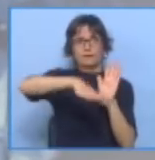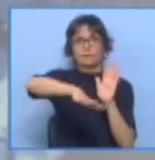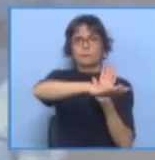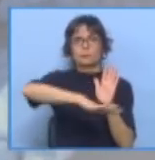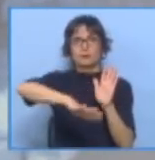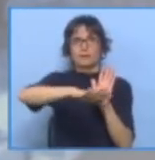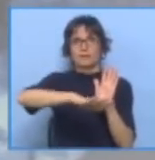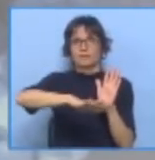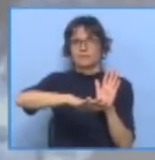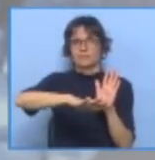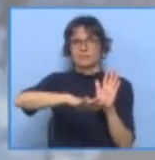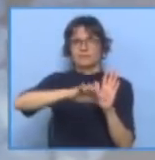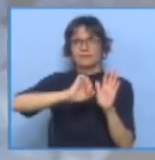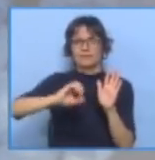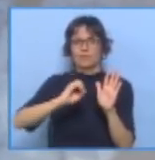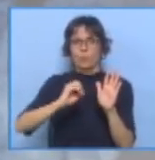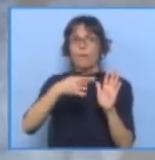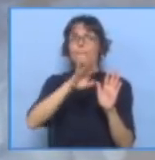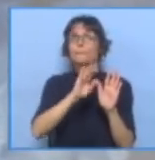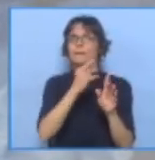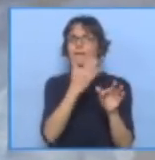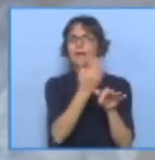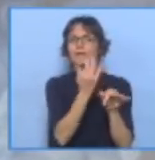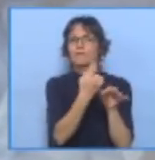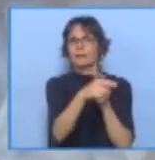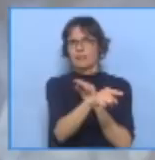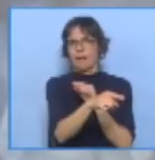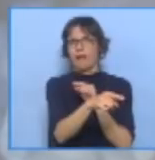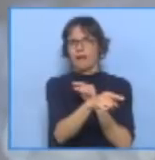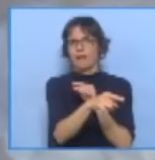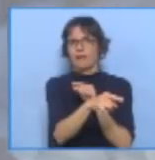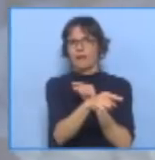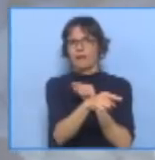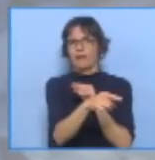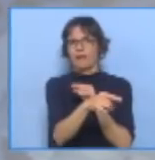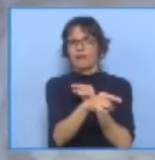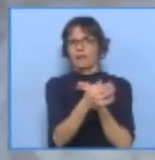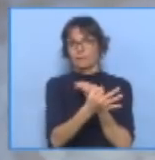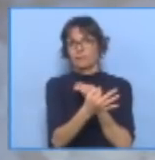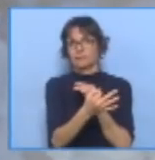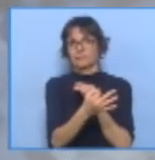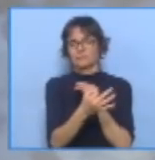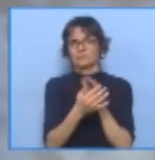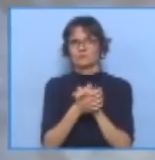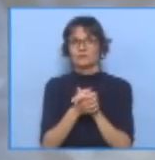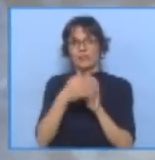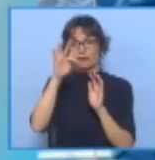não lhe é próprio e todos fazem festa, não é? Acredito que neste fim de semana vai ser uma festa entre cristãos e muçulmanos.